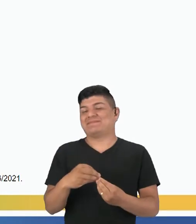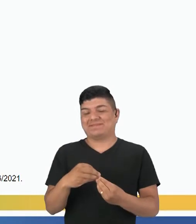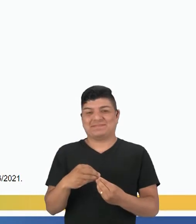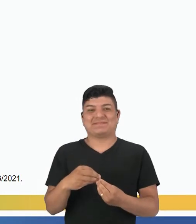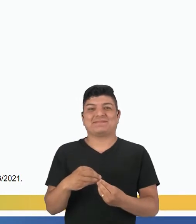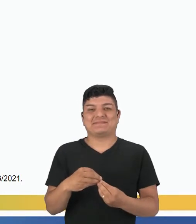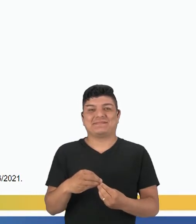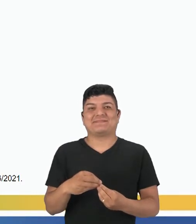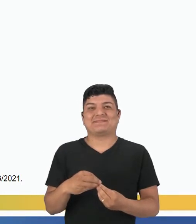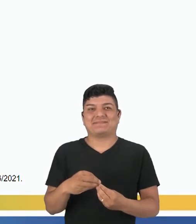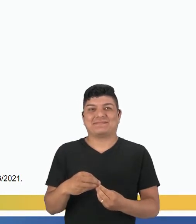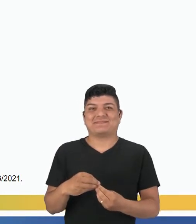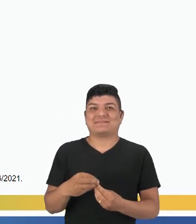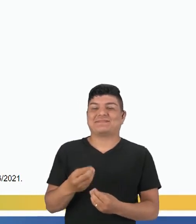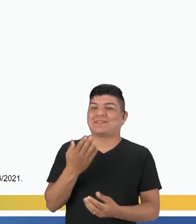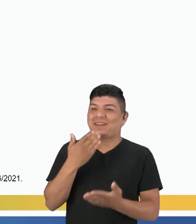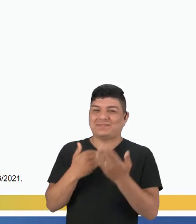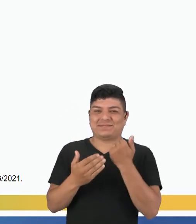sabia!